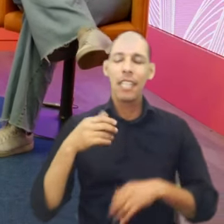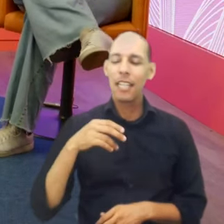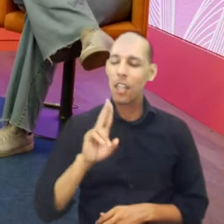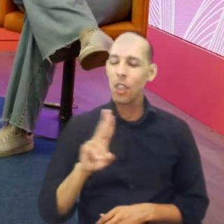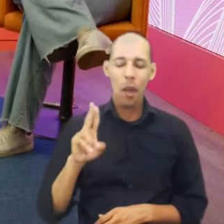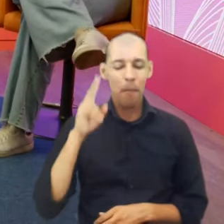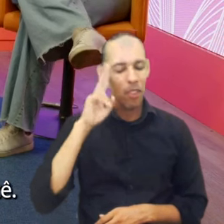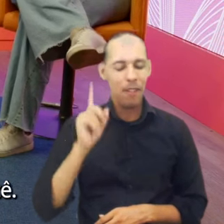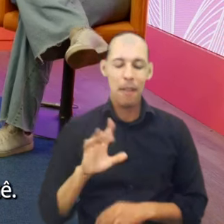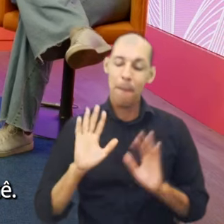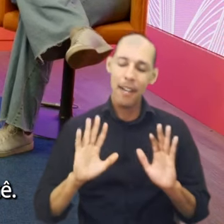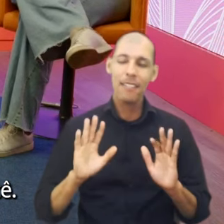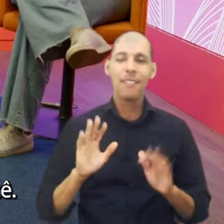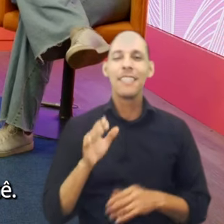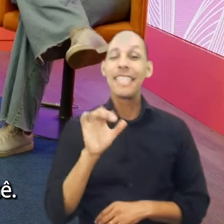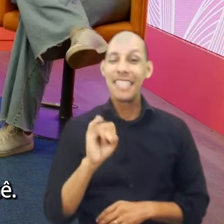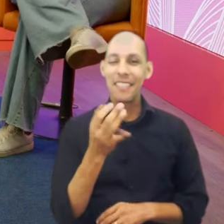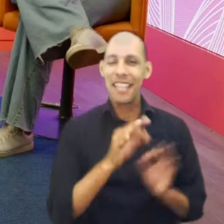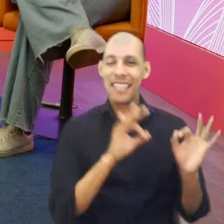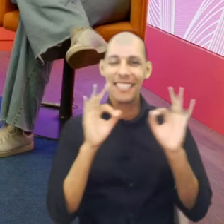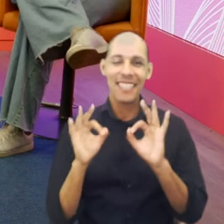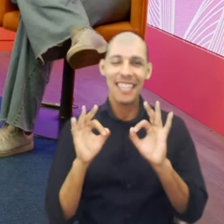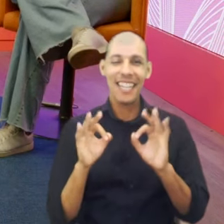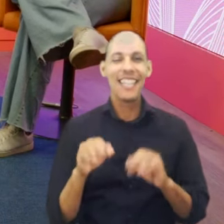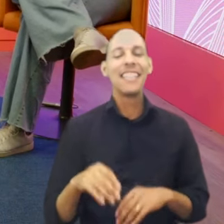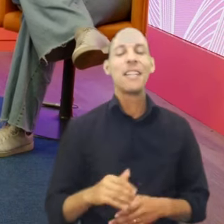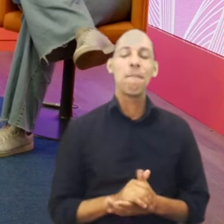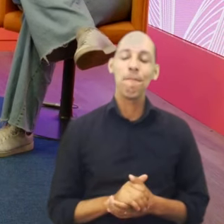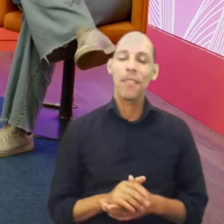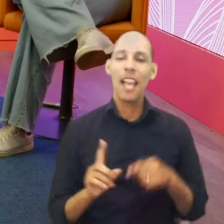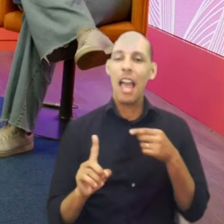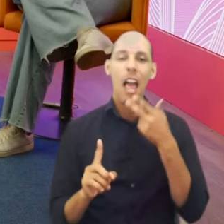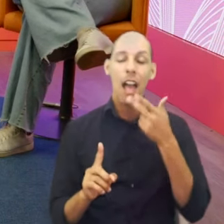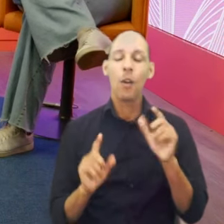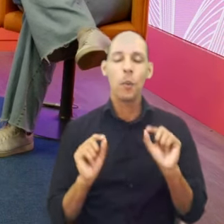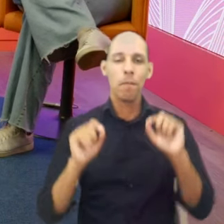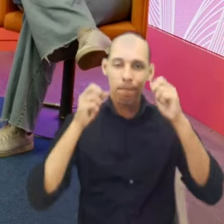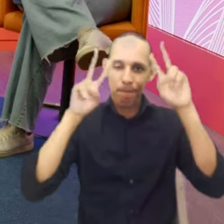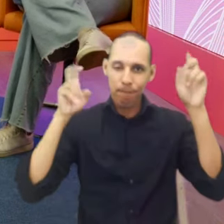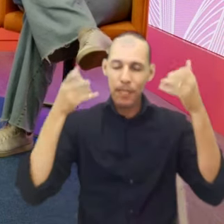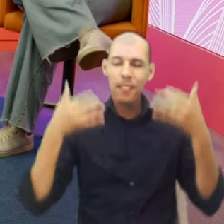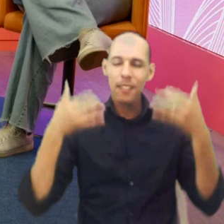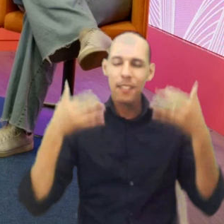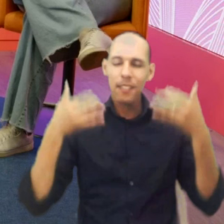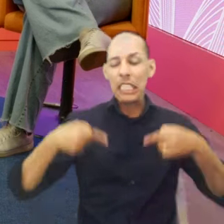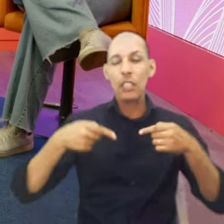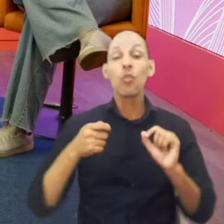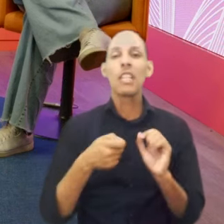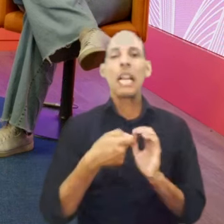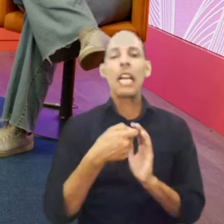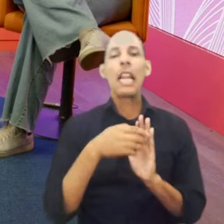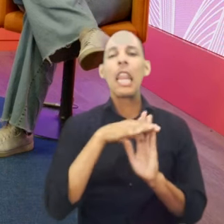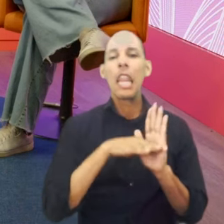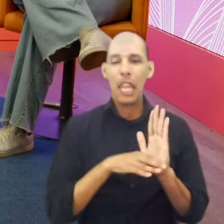gosto muito de dar crédito, mas enfim, se você está me ouvindo, me conta que foi você. O crédito é seu. É, ela disse assim, é muito mais desafiador fazer a lista do